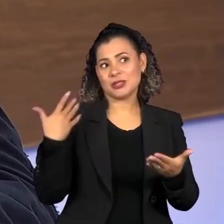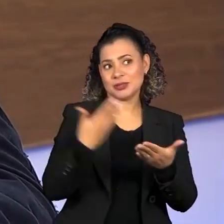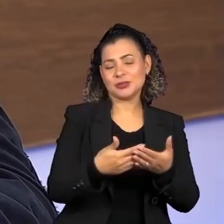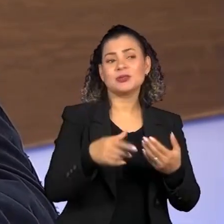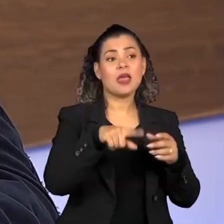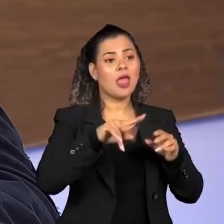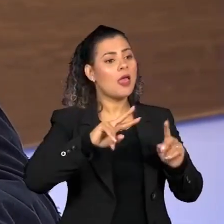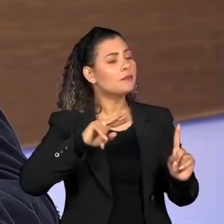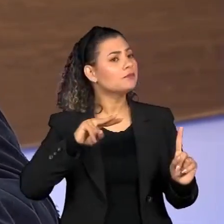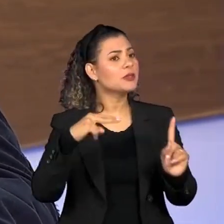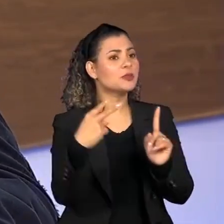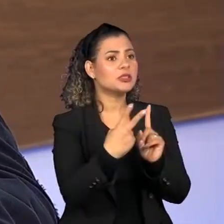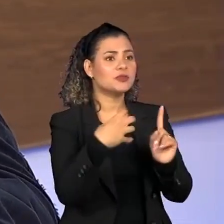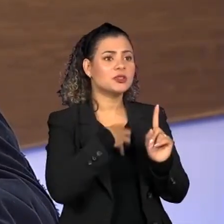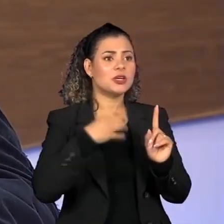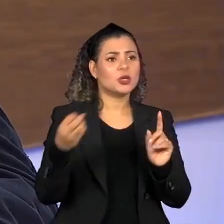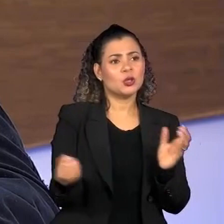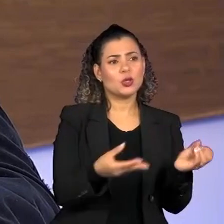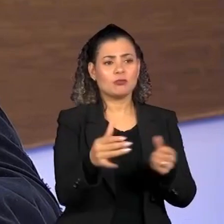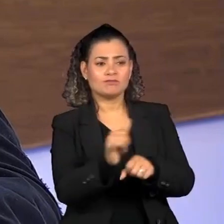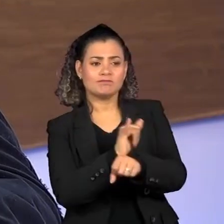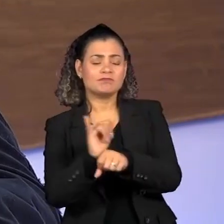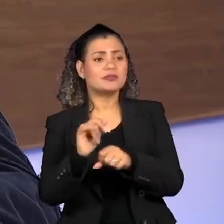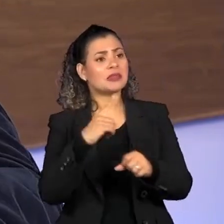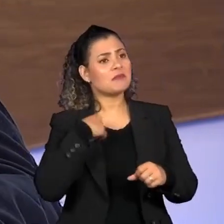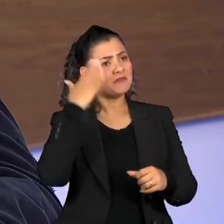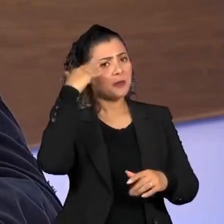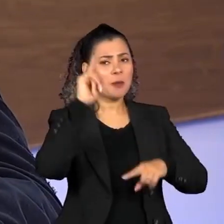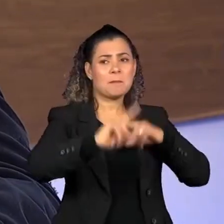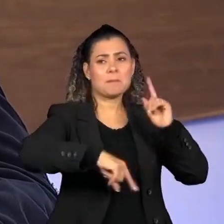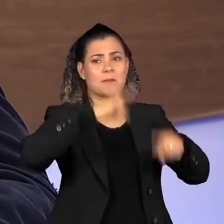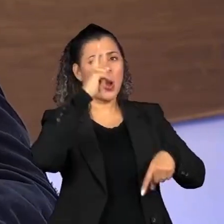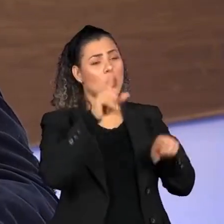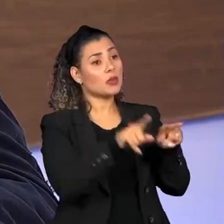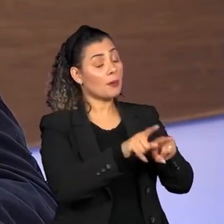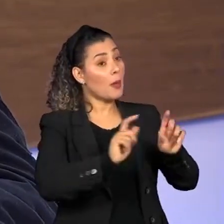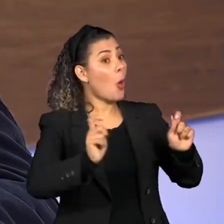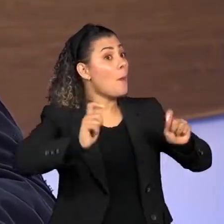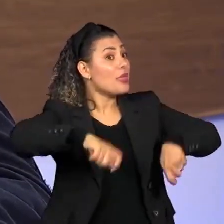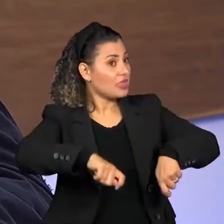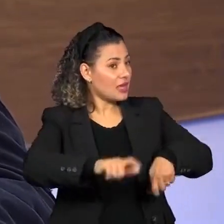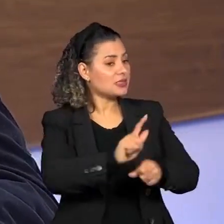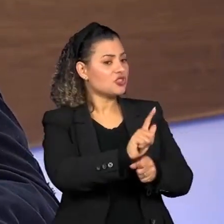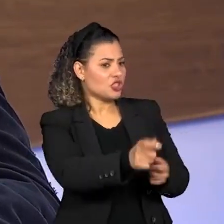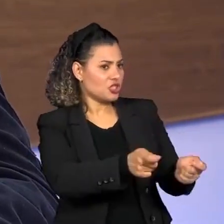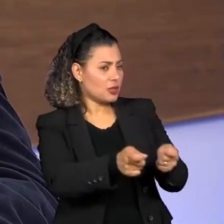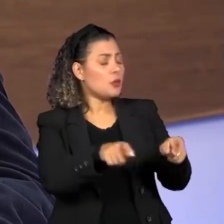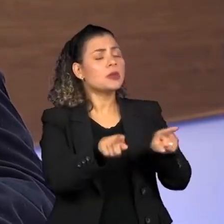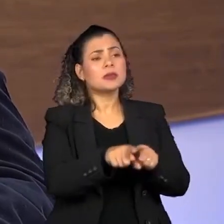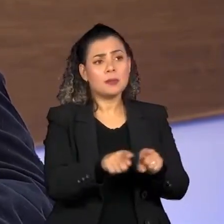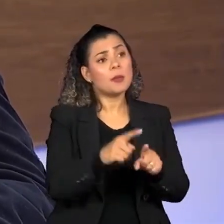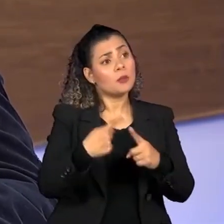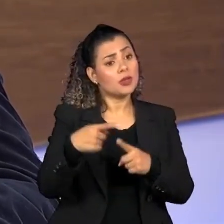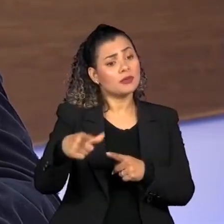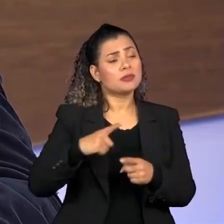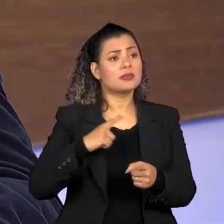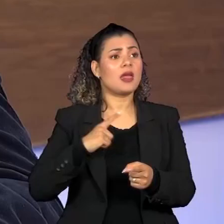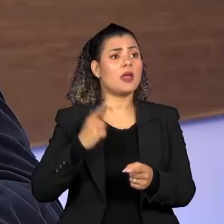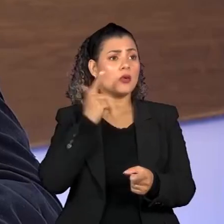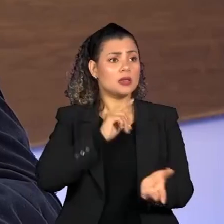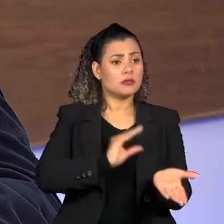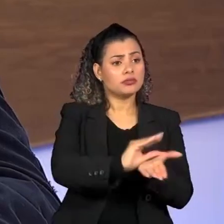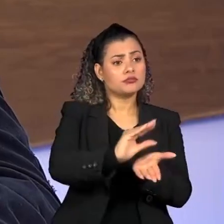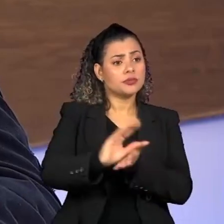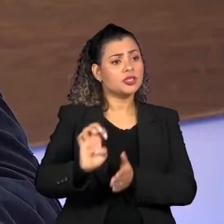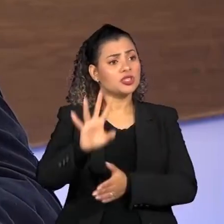como como salvador mencionou e tem todo esse sucesso em parte pela competência de gestão em parte porque ela tem os meios de implementação